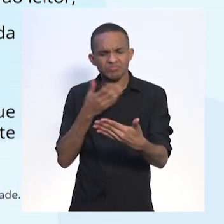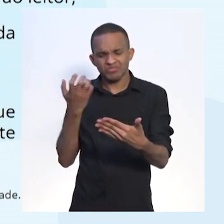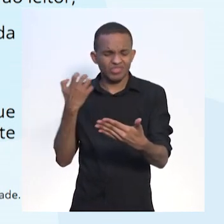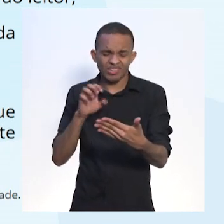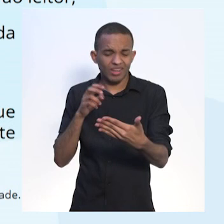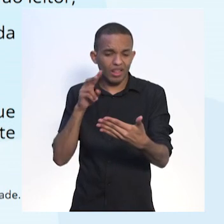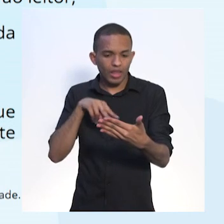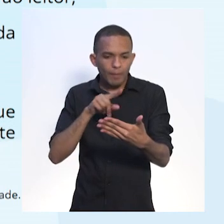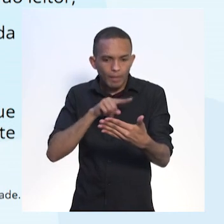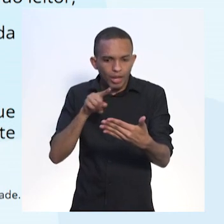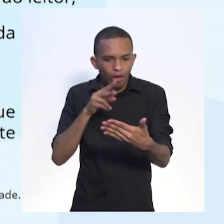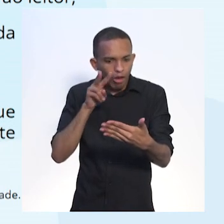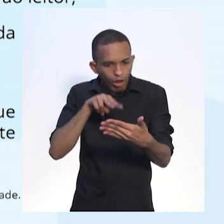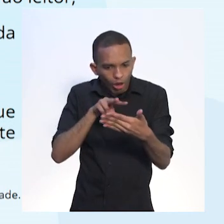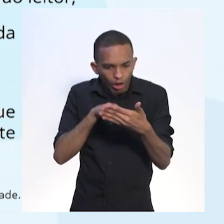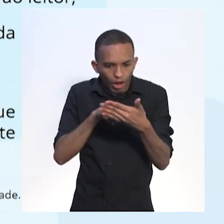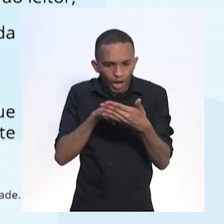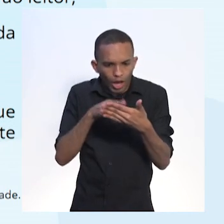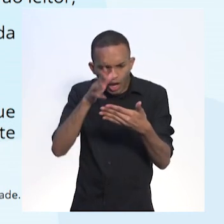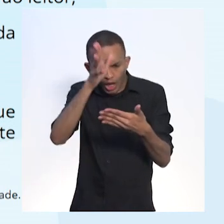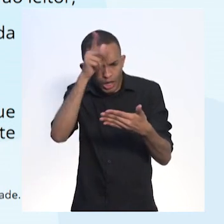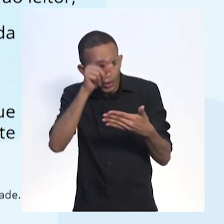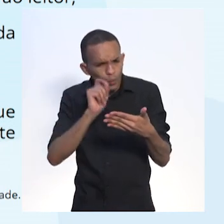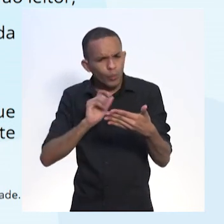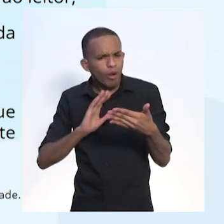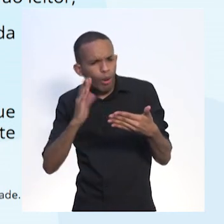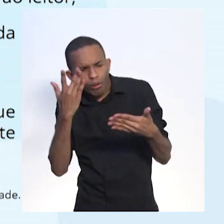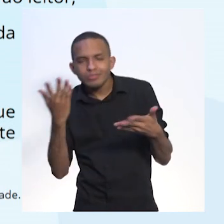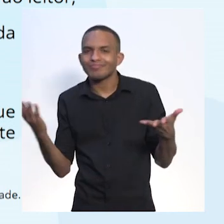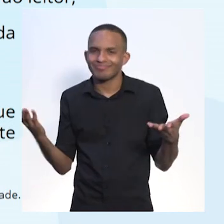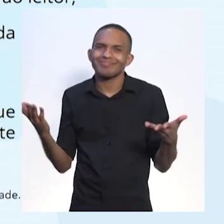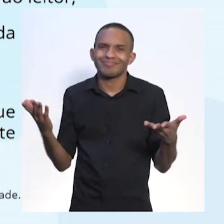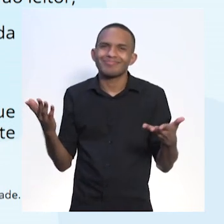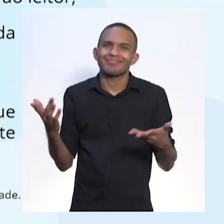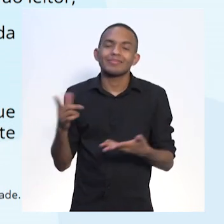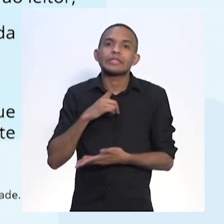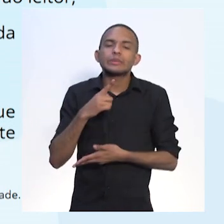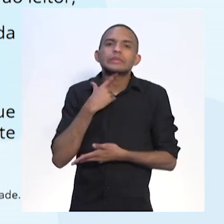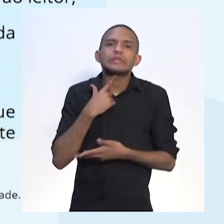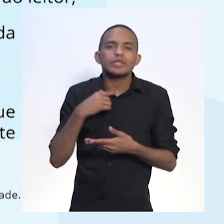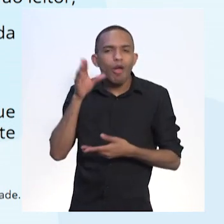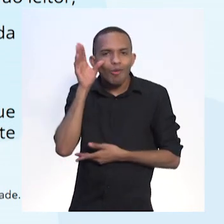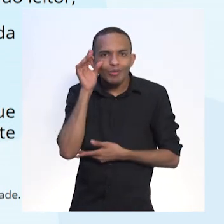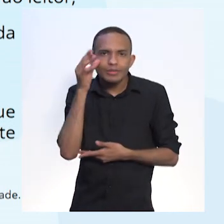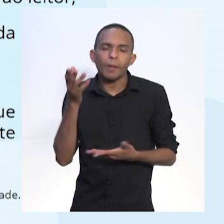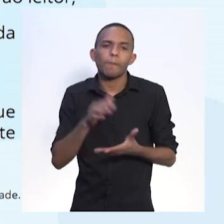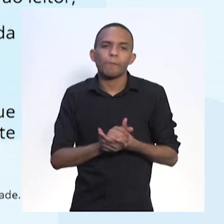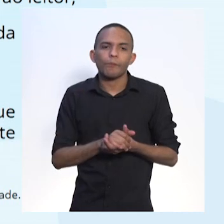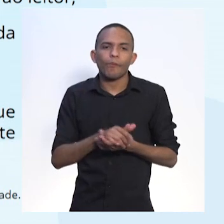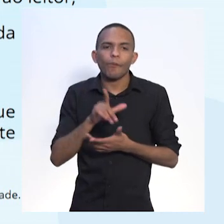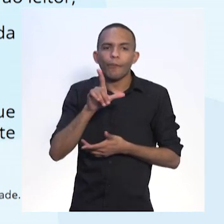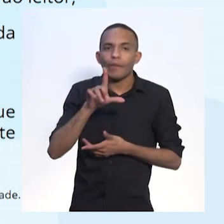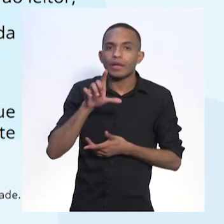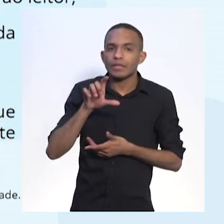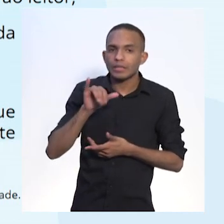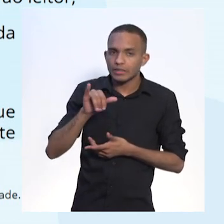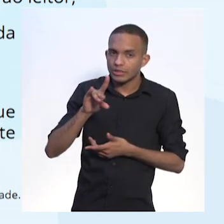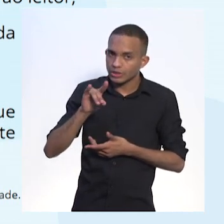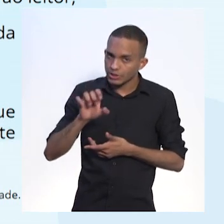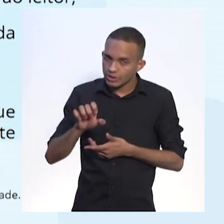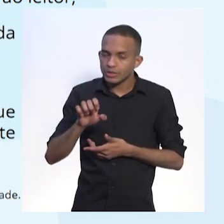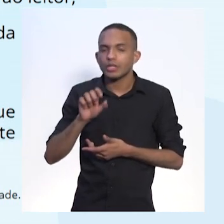ler, agora estou interessada. Foi uma galinha? Ou o que será que aconteceu? Então, apresenta alguma informação. Lead é o